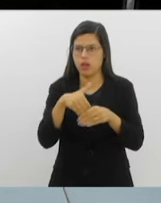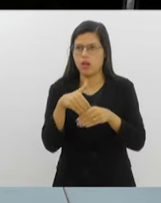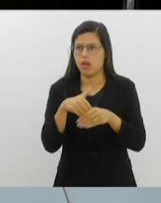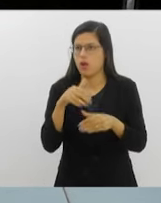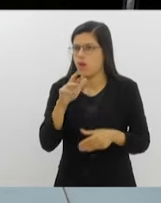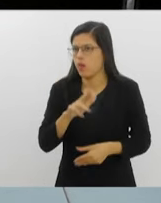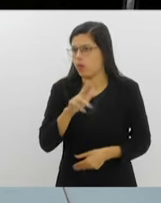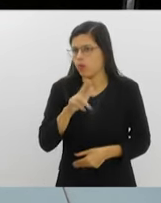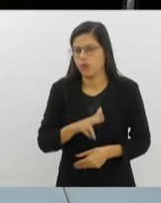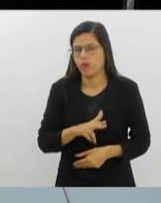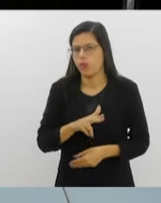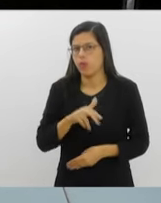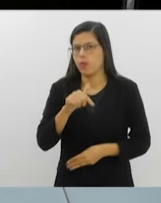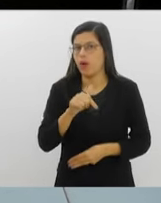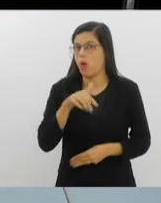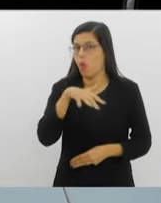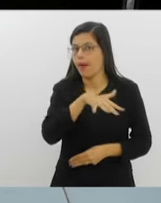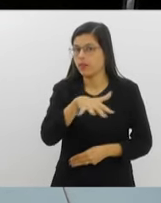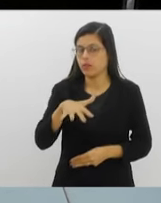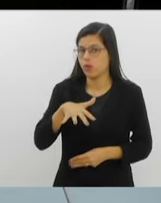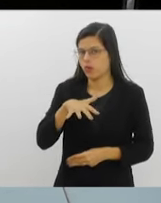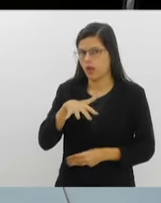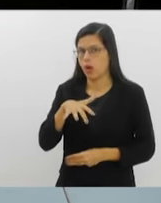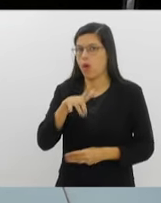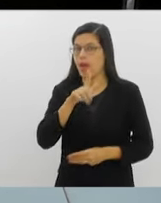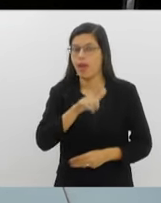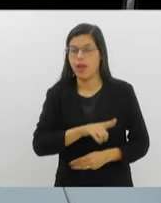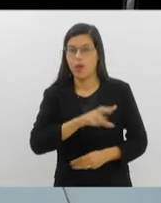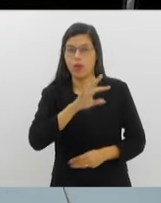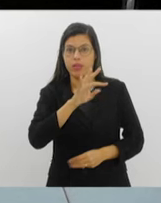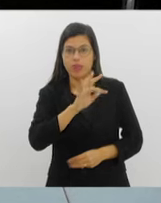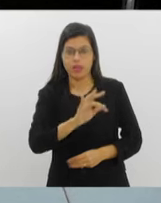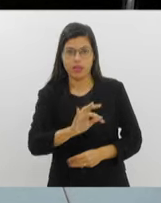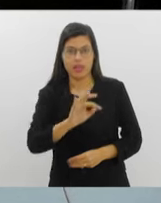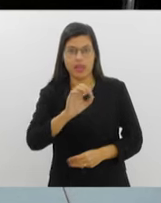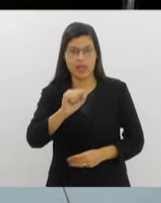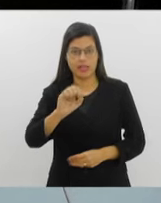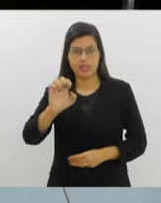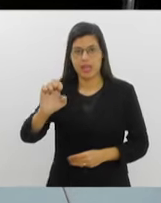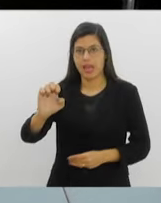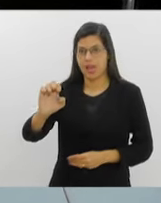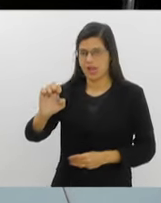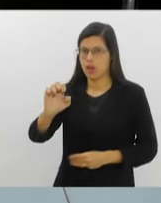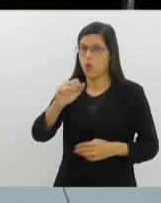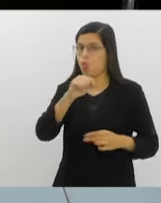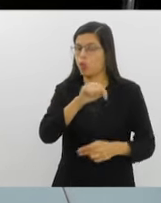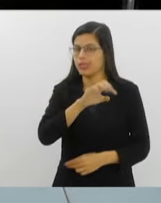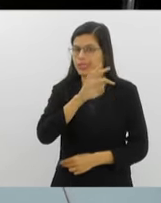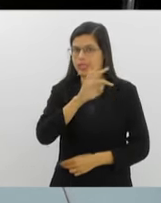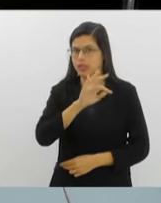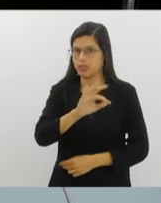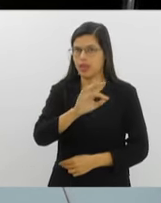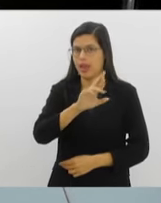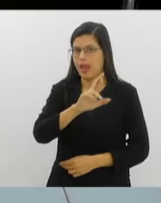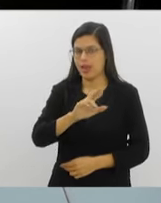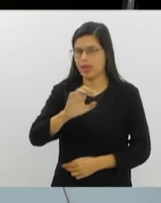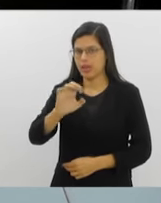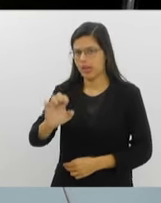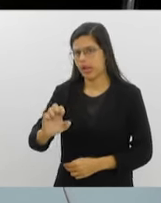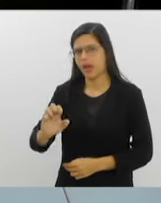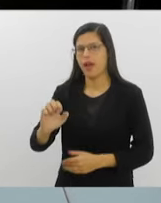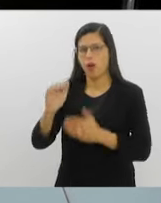regionais eleitorais, é o TSE. Os TREs vão cumprir as regulamentações do